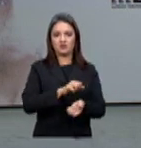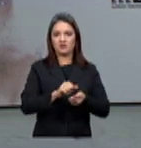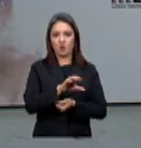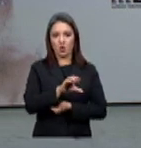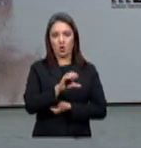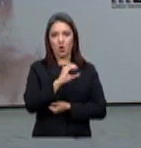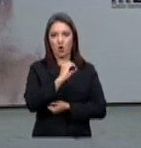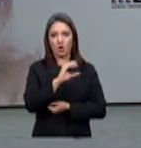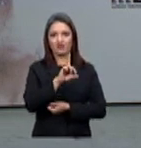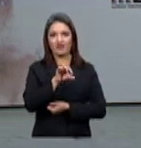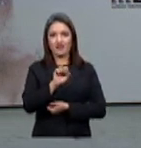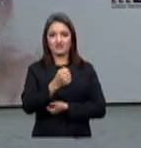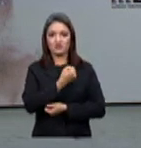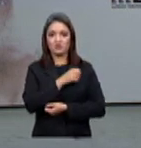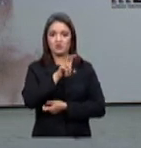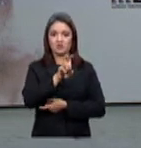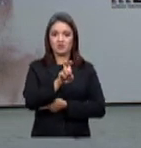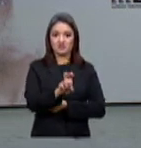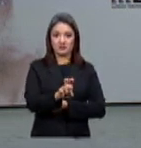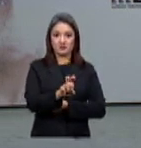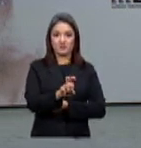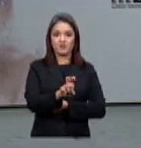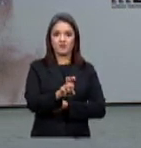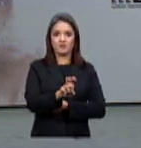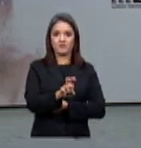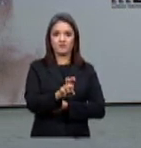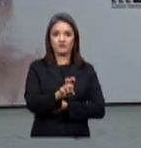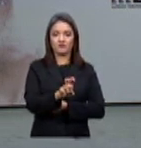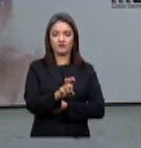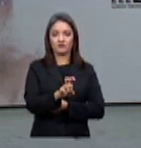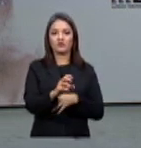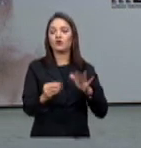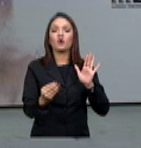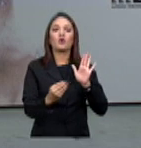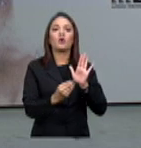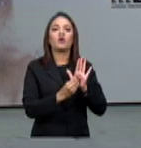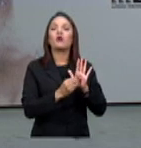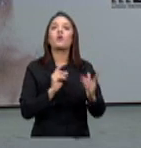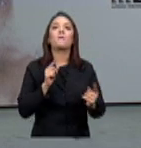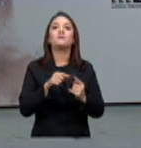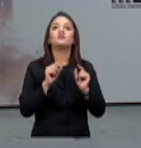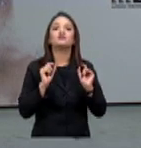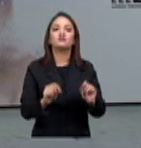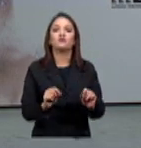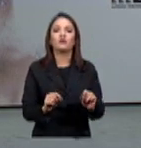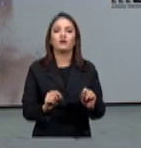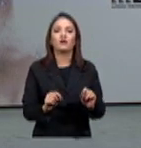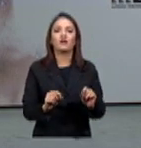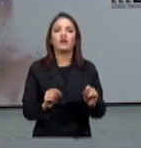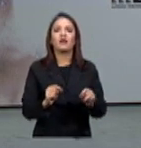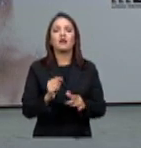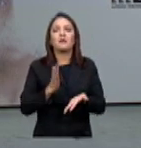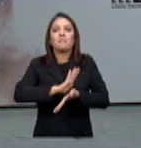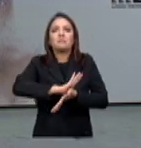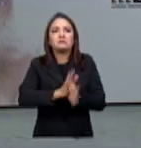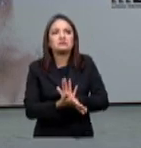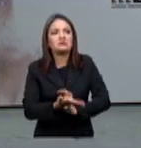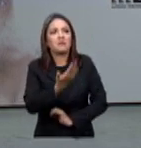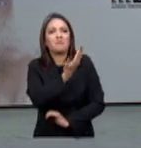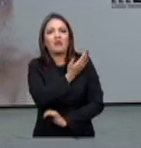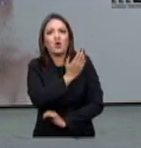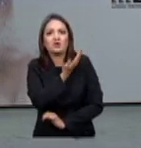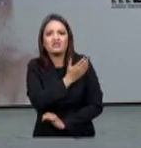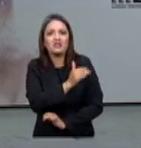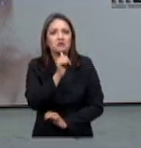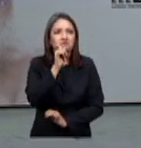sustentável número 5 a finalidade promover a eliminação de todas as formas de discriminação de